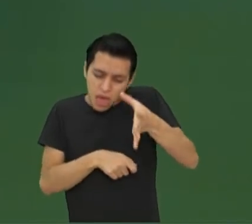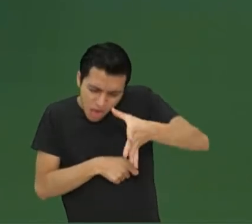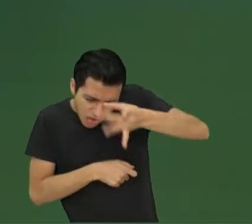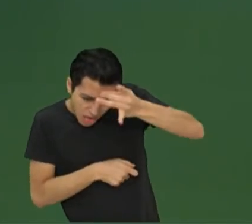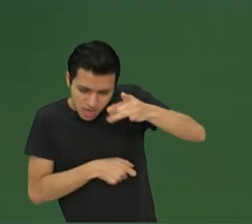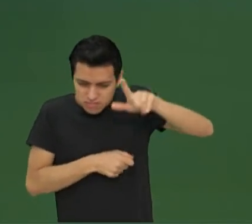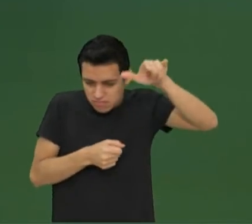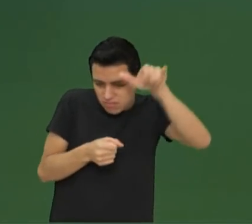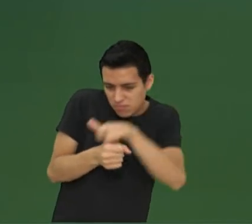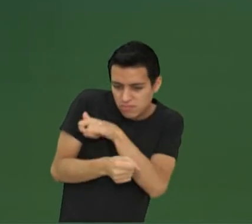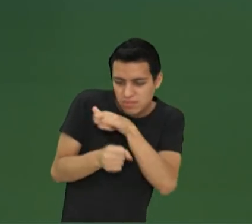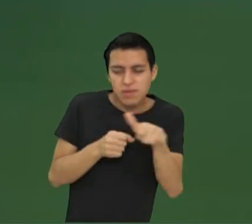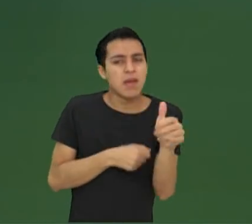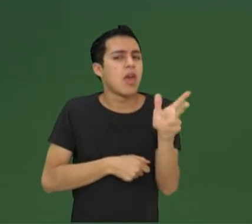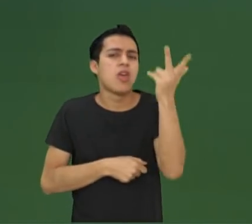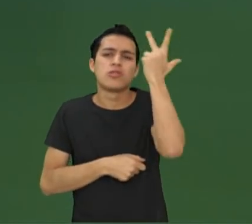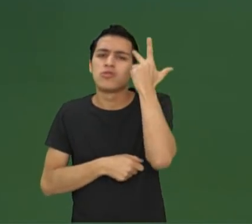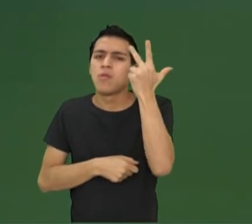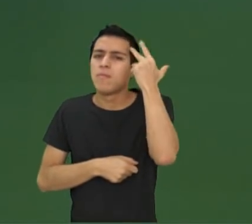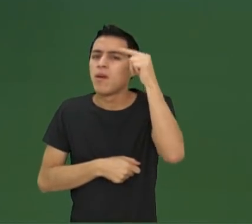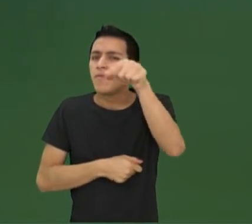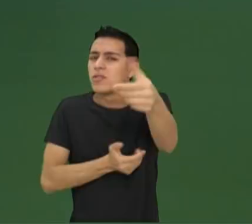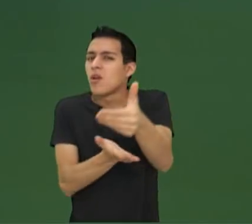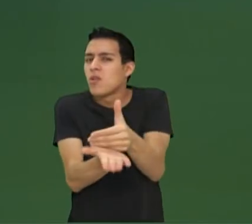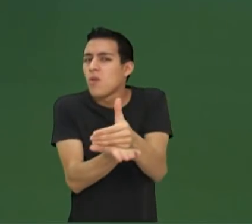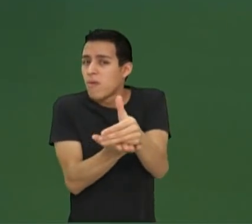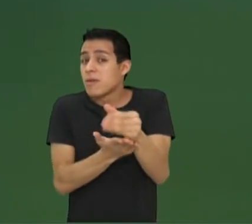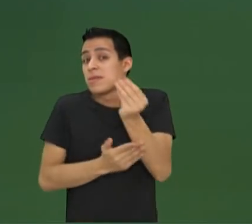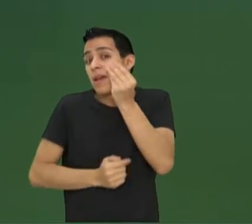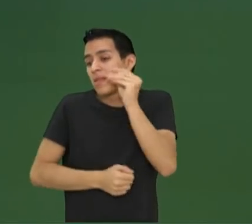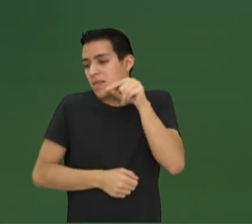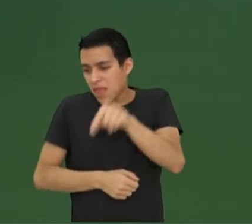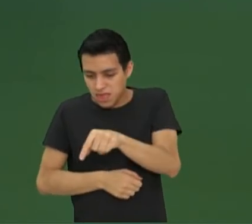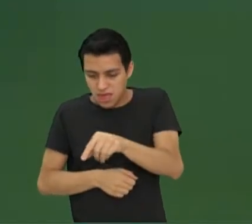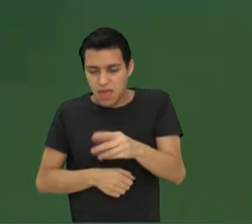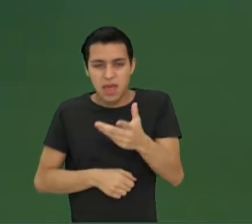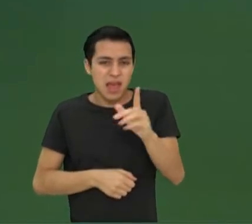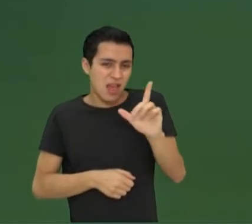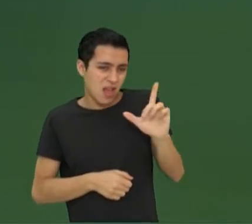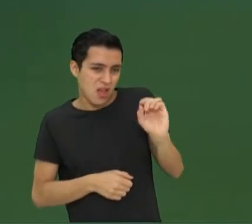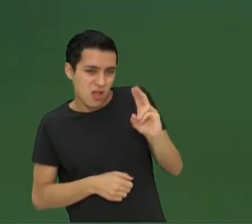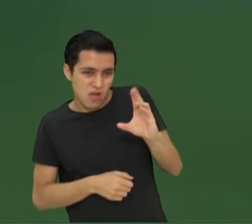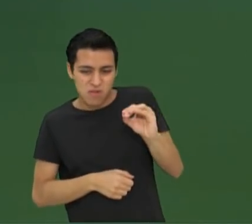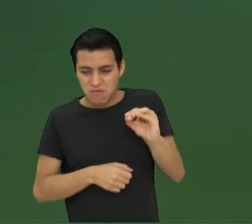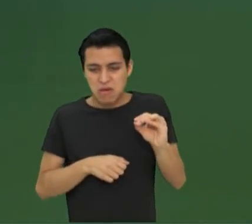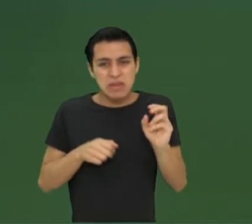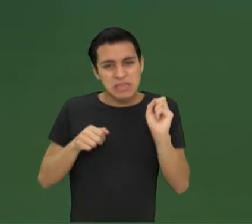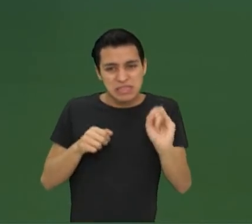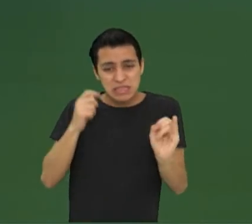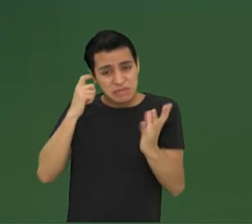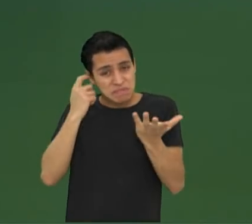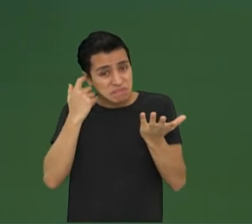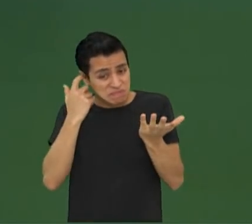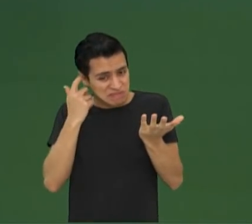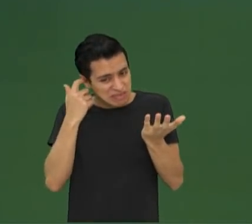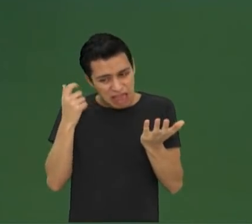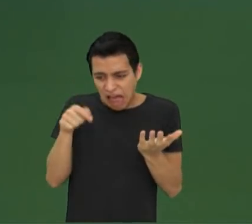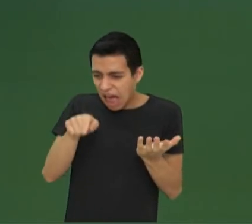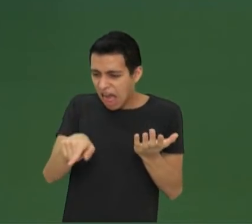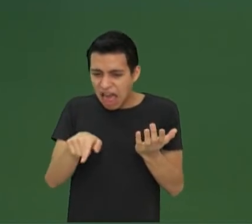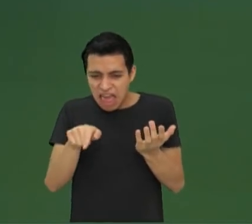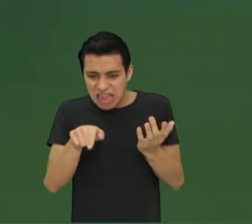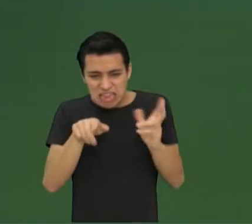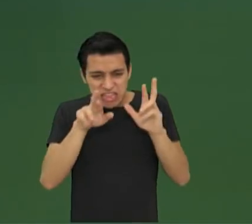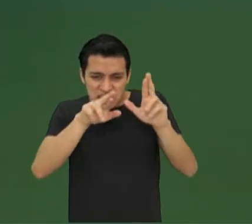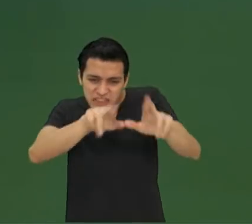é normal você, no começo, você já tentar o mate do louco. Você viu que o teu adversário jogou uma peça diferente e você já aborta a jogada,